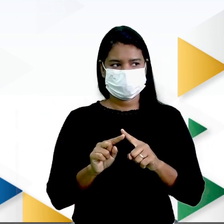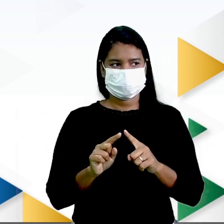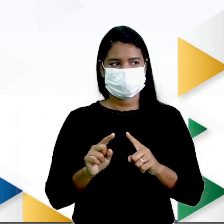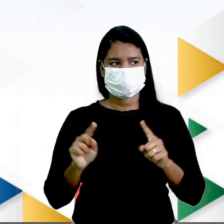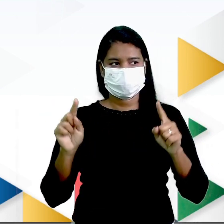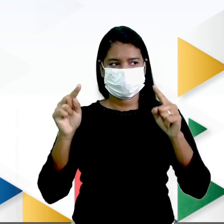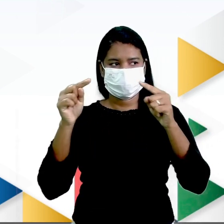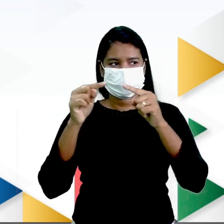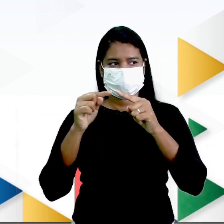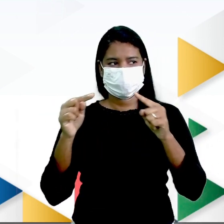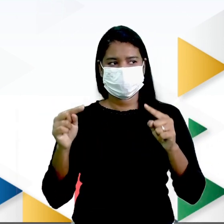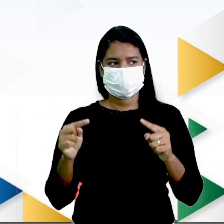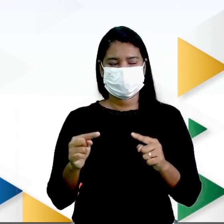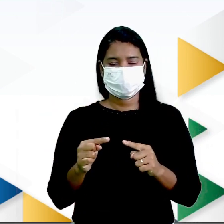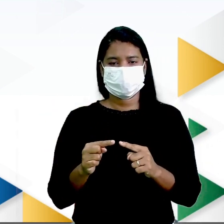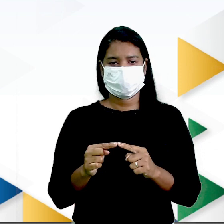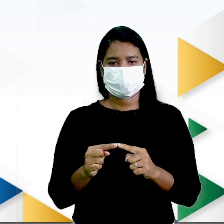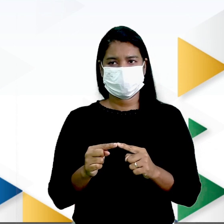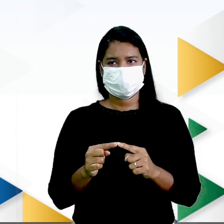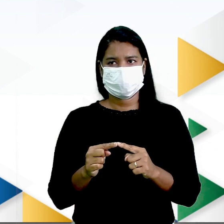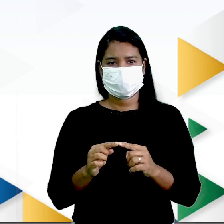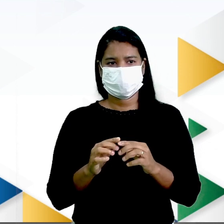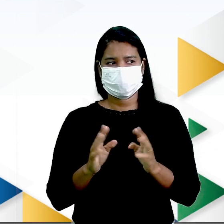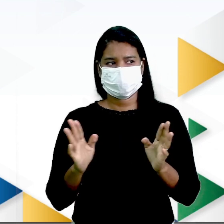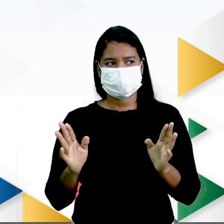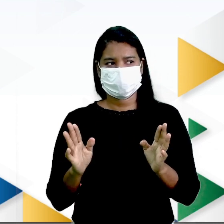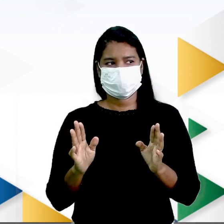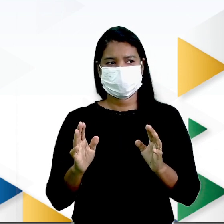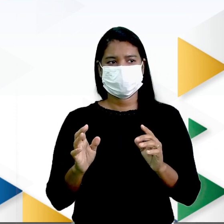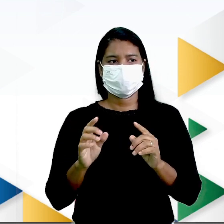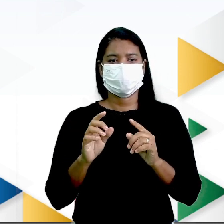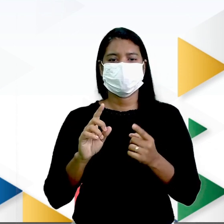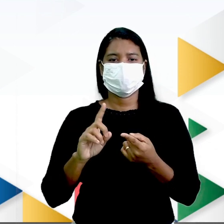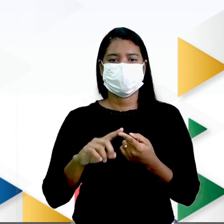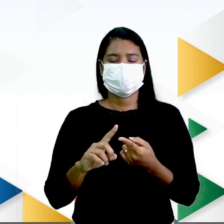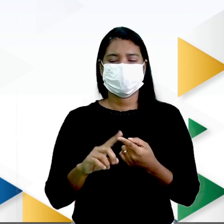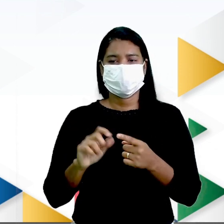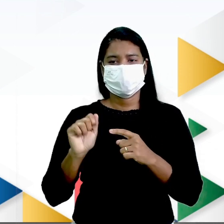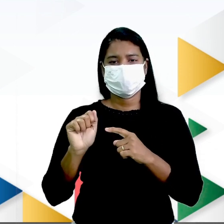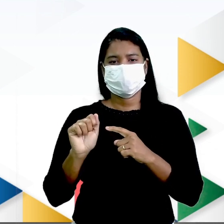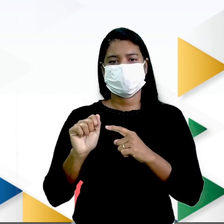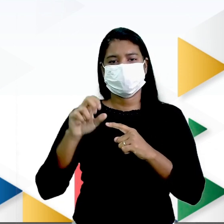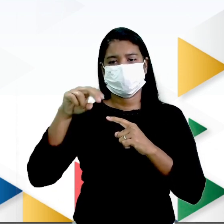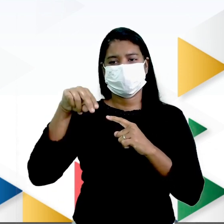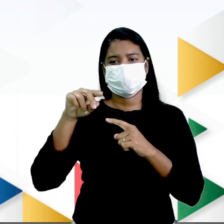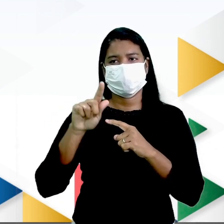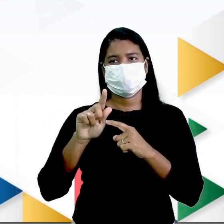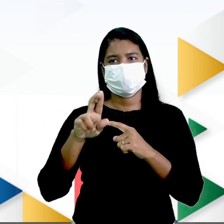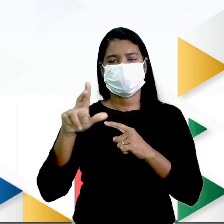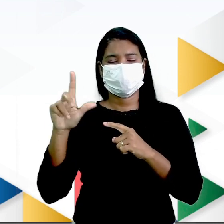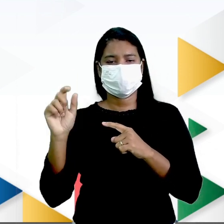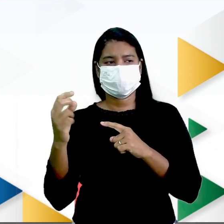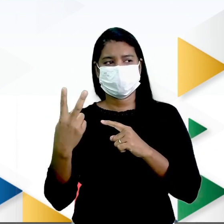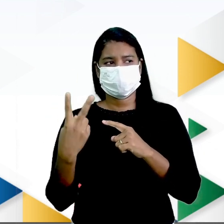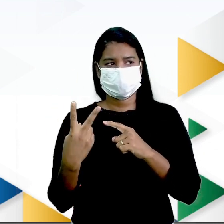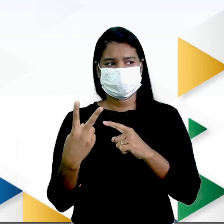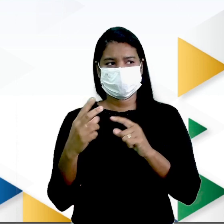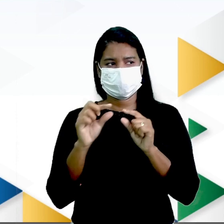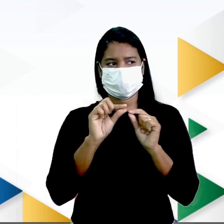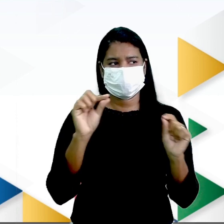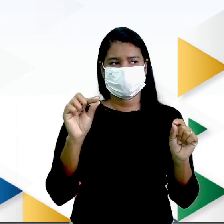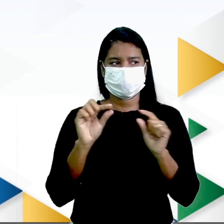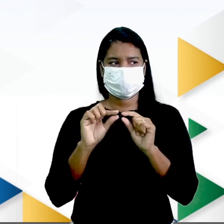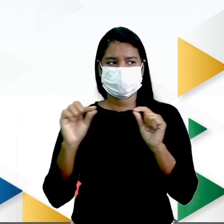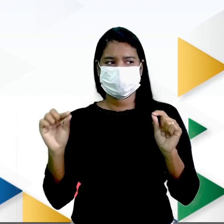local. O ângulo interno, abertura de ângulo, cada ângulo correspondente à abertura formada por dois lados